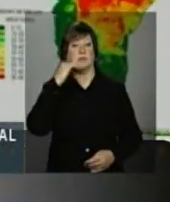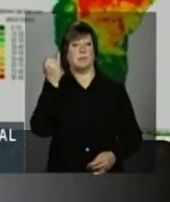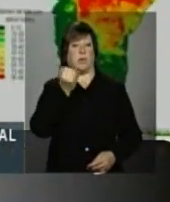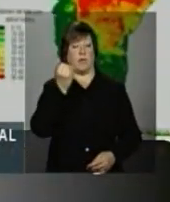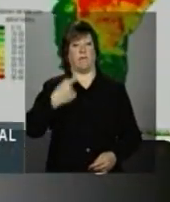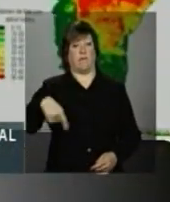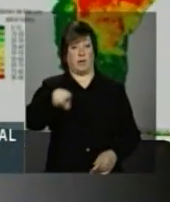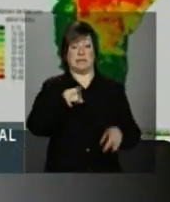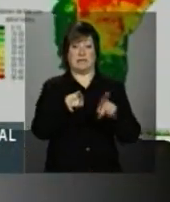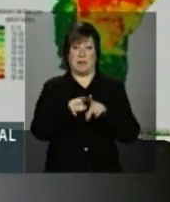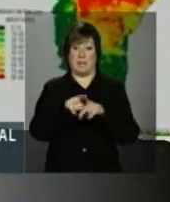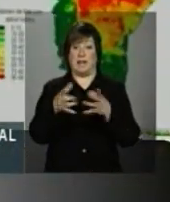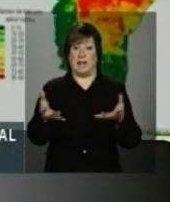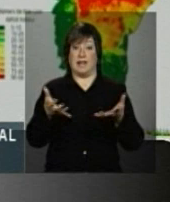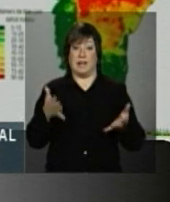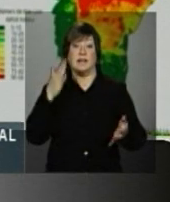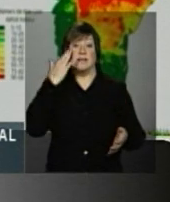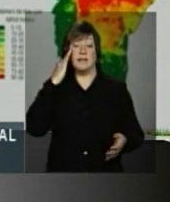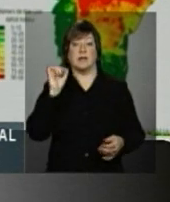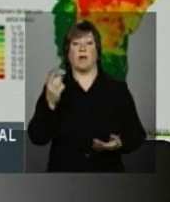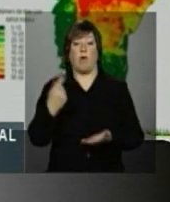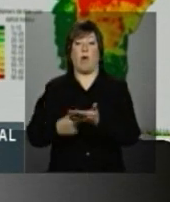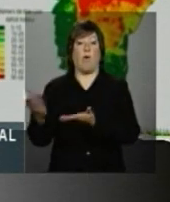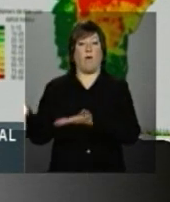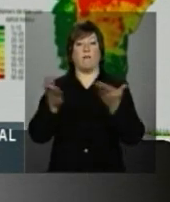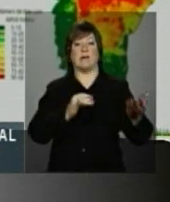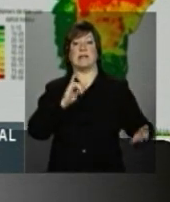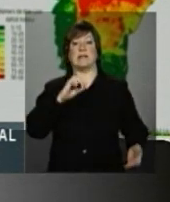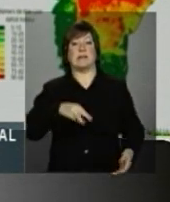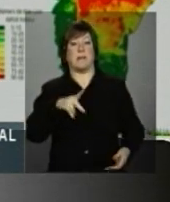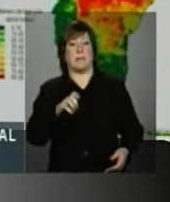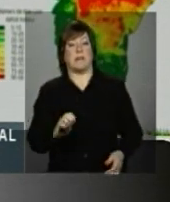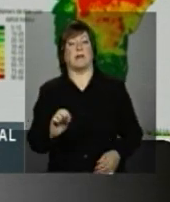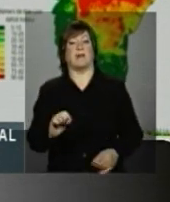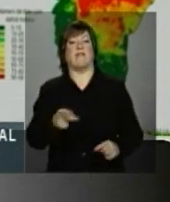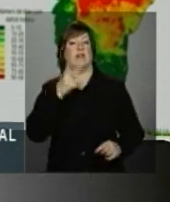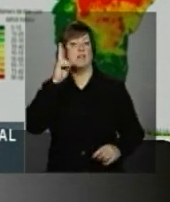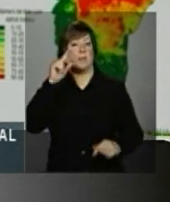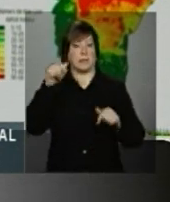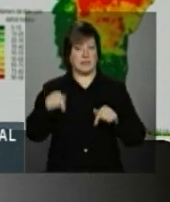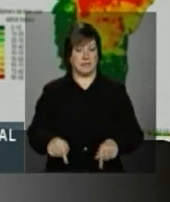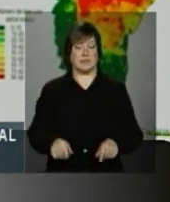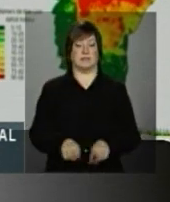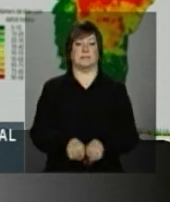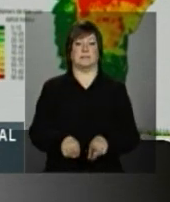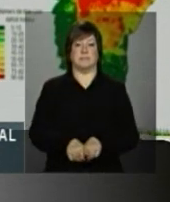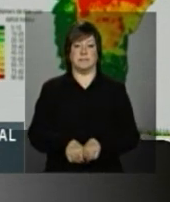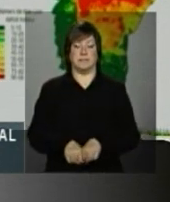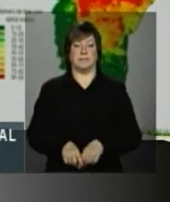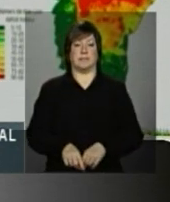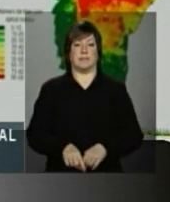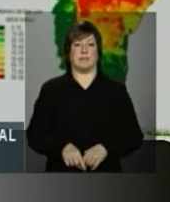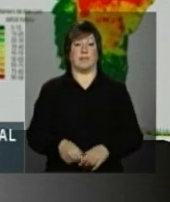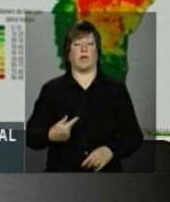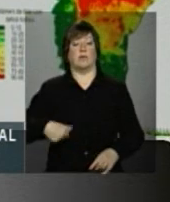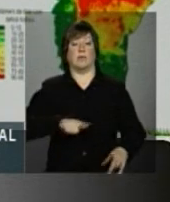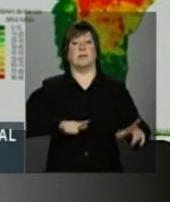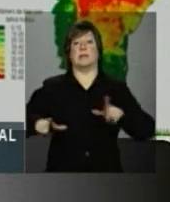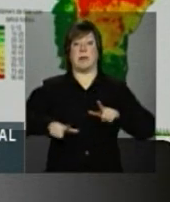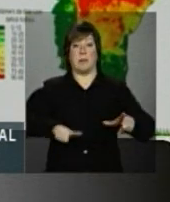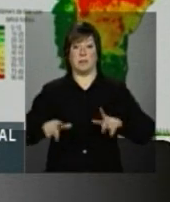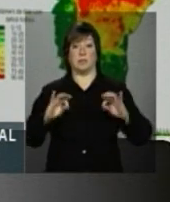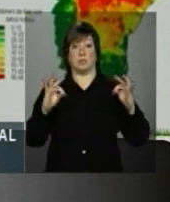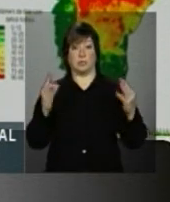também se vocês quiserem se dedicar mais convidar o IMP para falar sobre isso o nosso nossas nosso trabalho todo